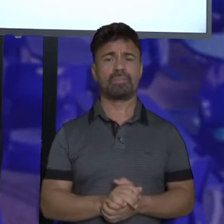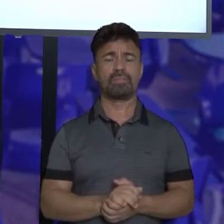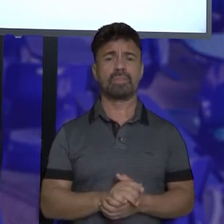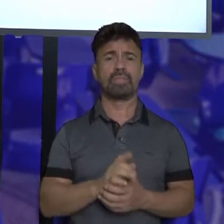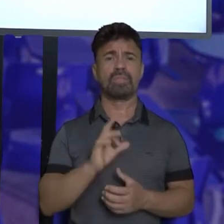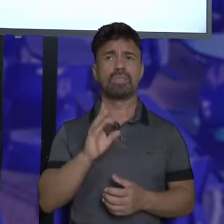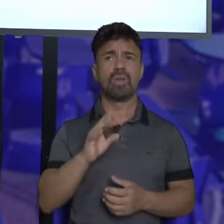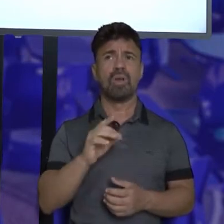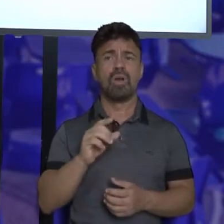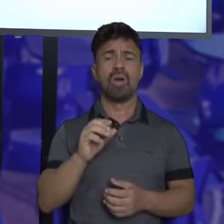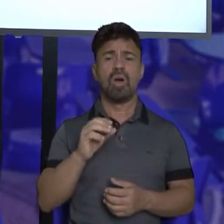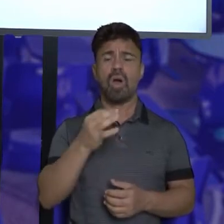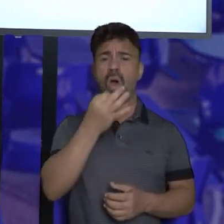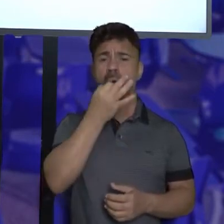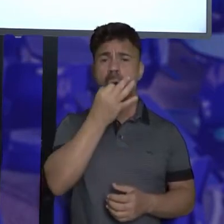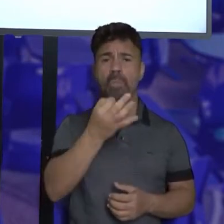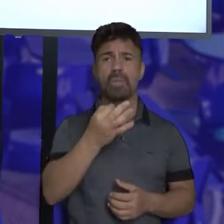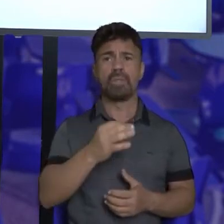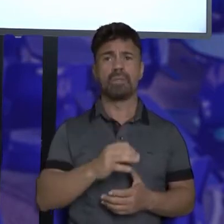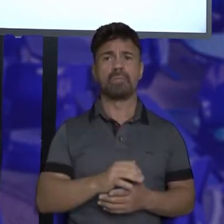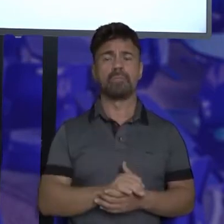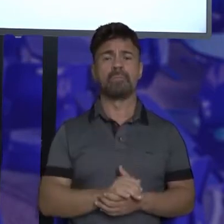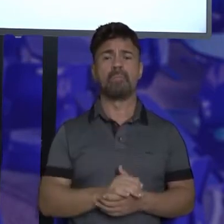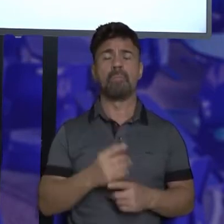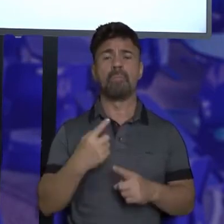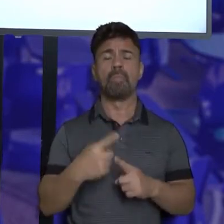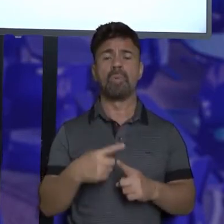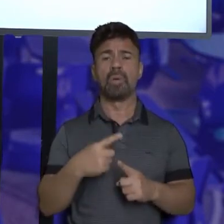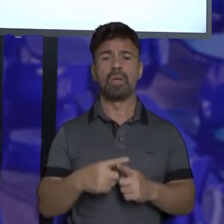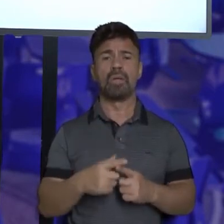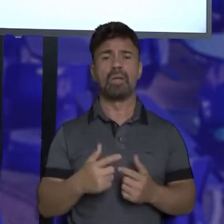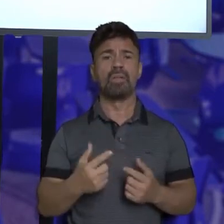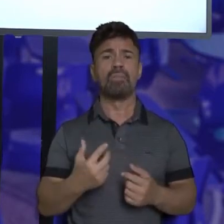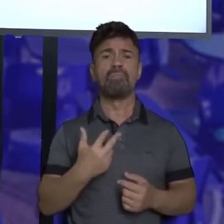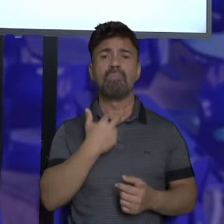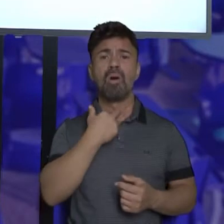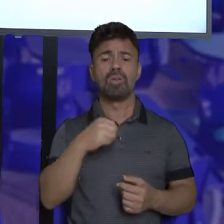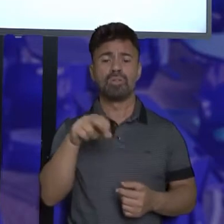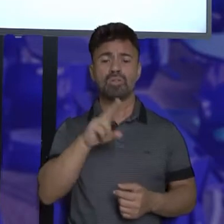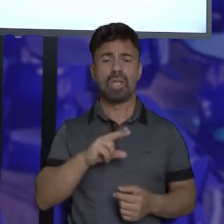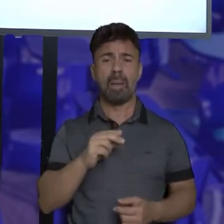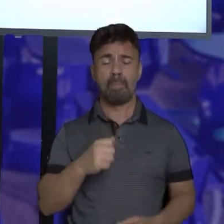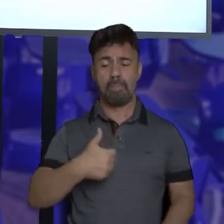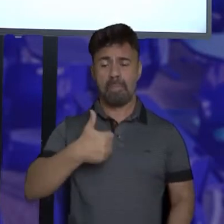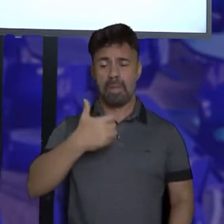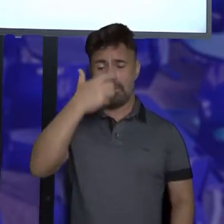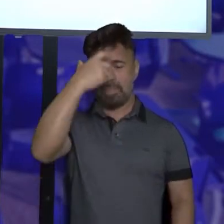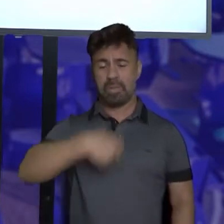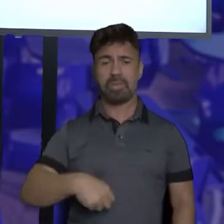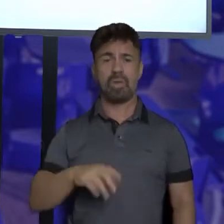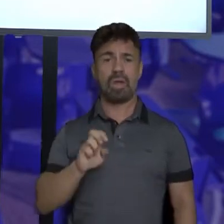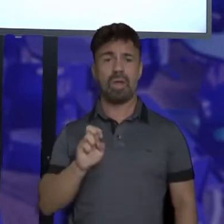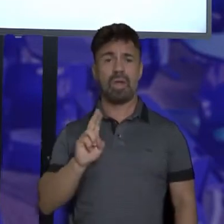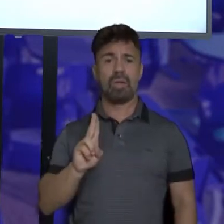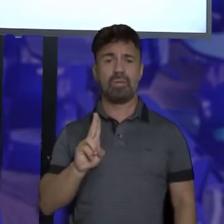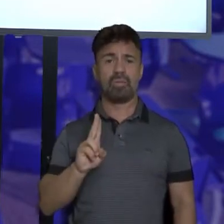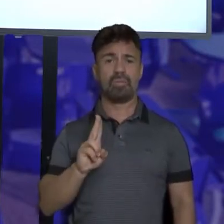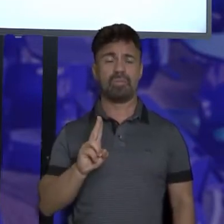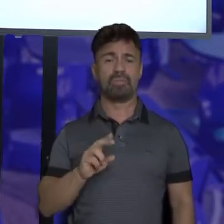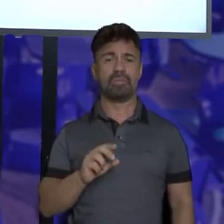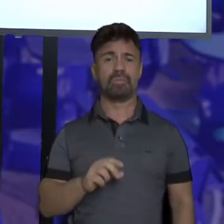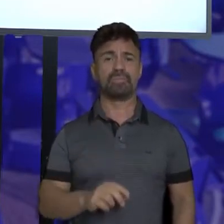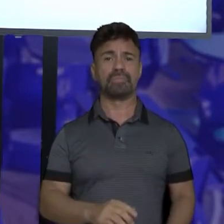sobre a opinião do texto, não é necessário dizer minha opinião. Até porque eu não devo usar na primeira pessoa frases dessa forma.